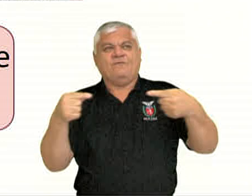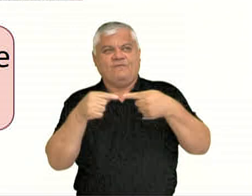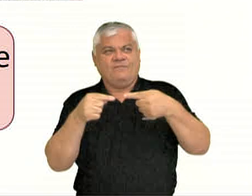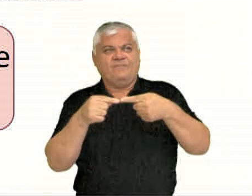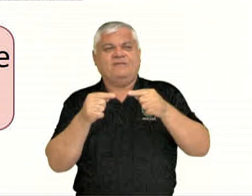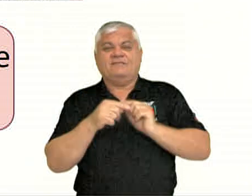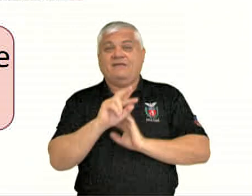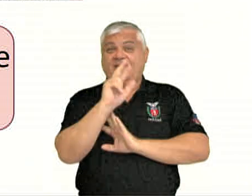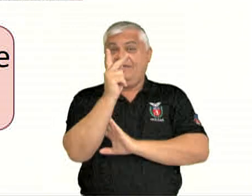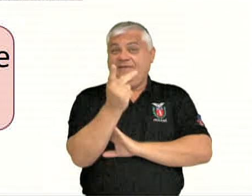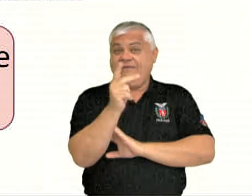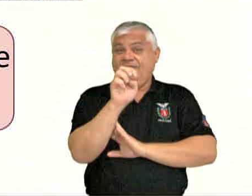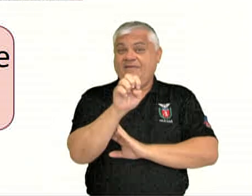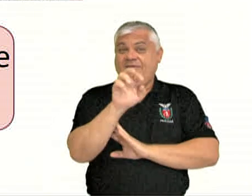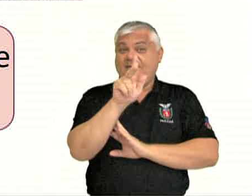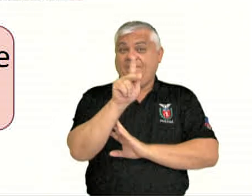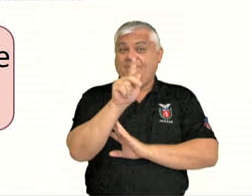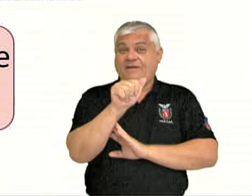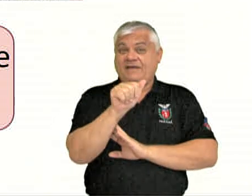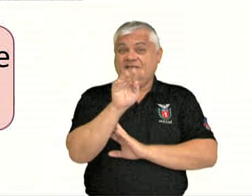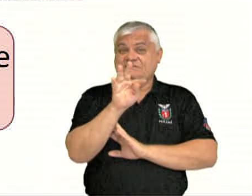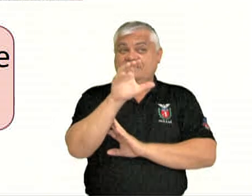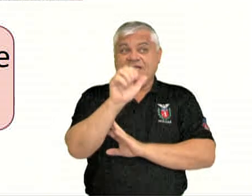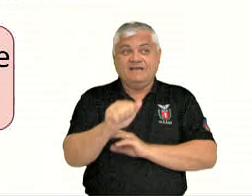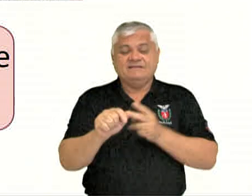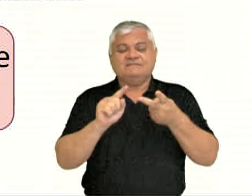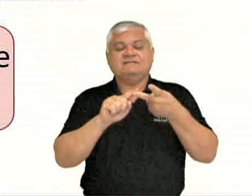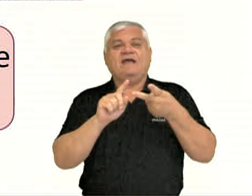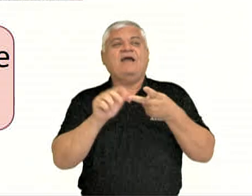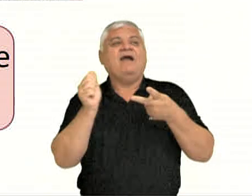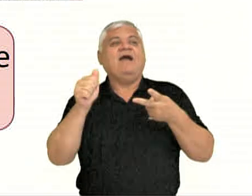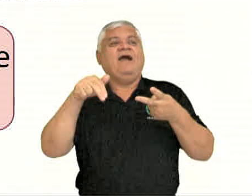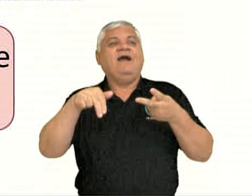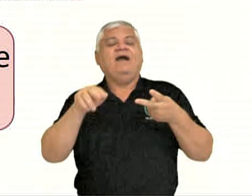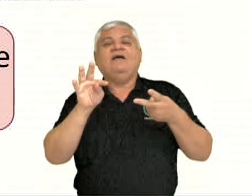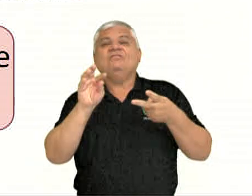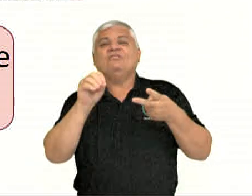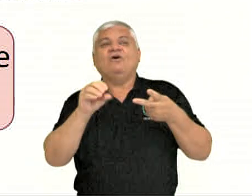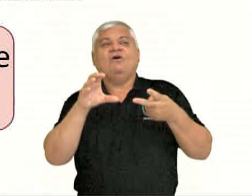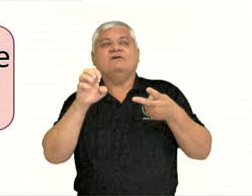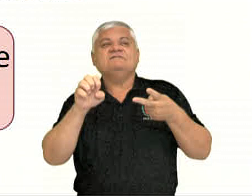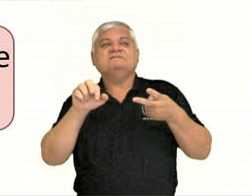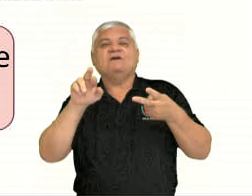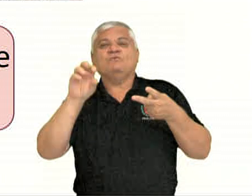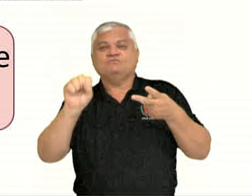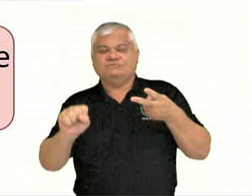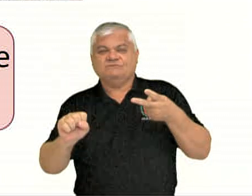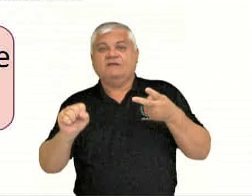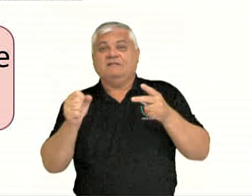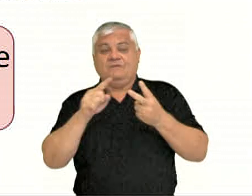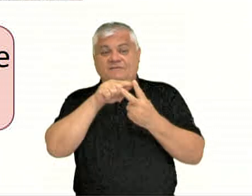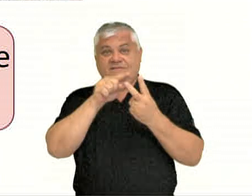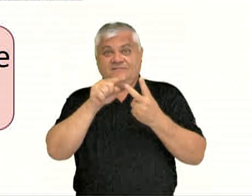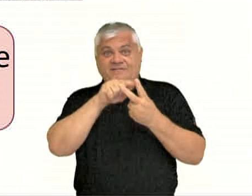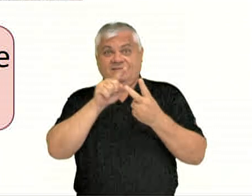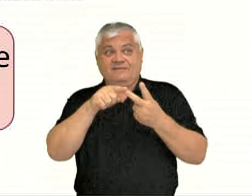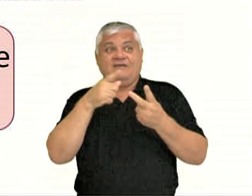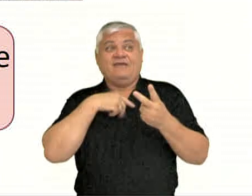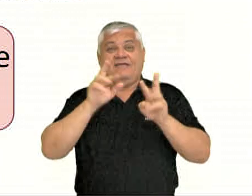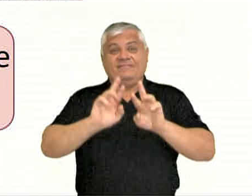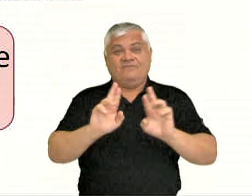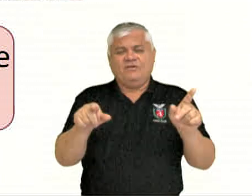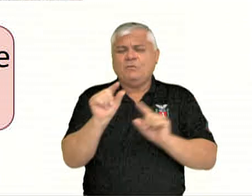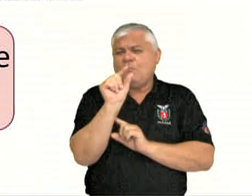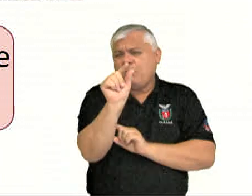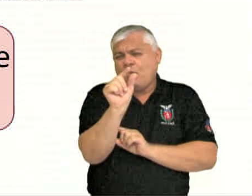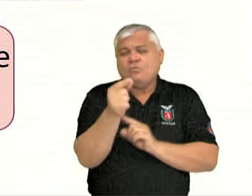e os antóceros. Elas recebem esses nomes pelas características que diferem um pouquinho dos musgos. Na hepática,